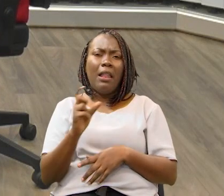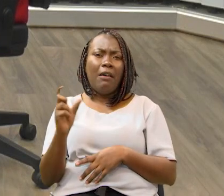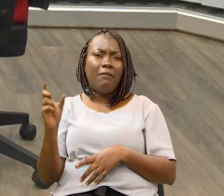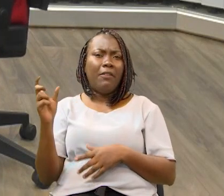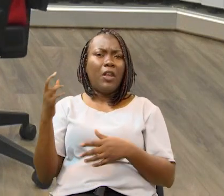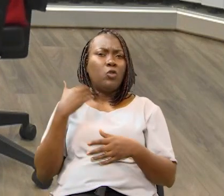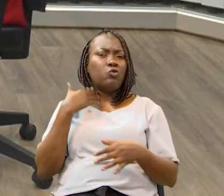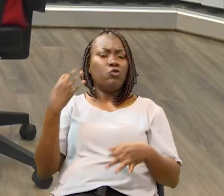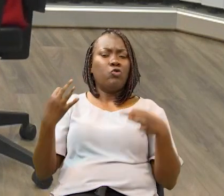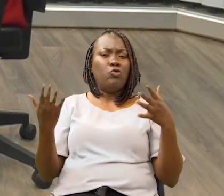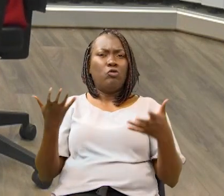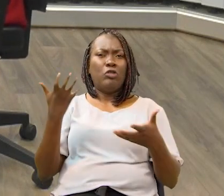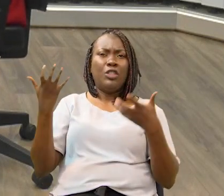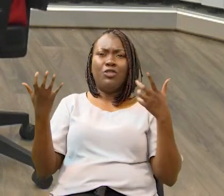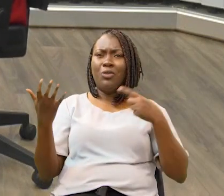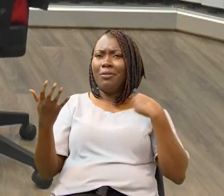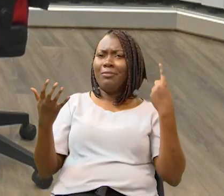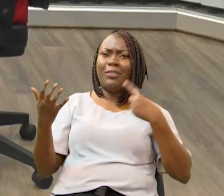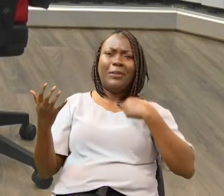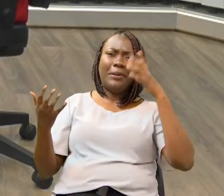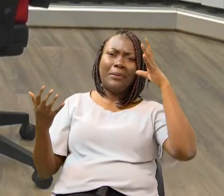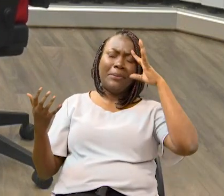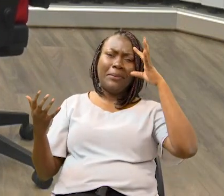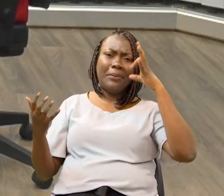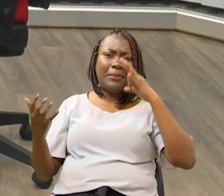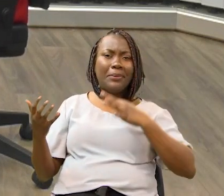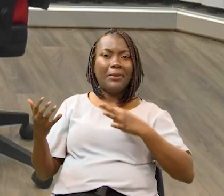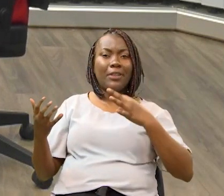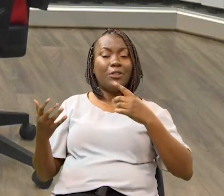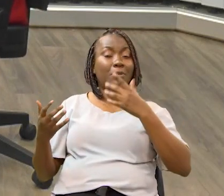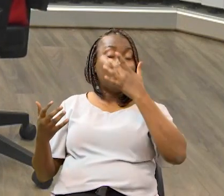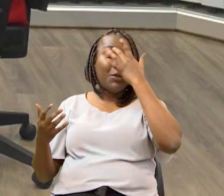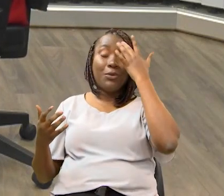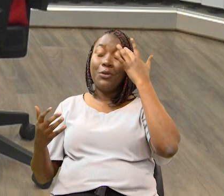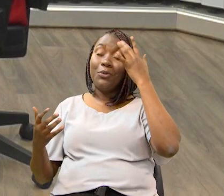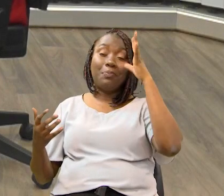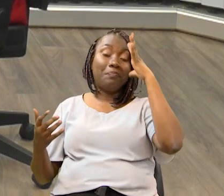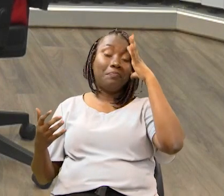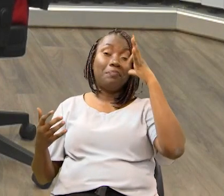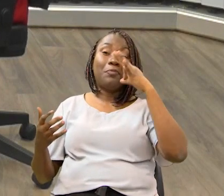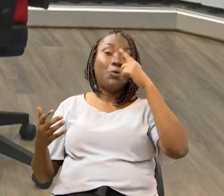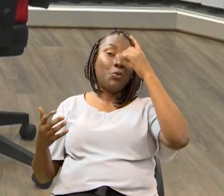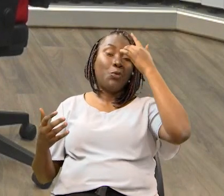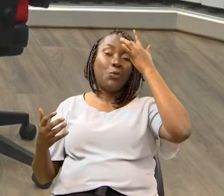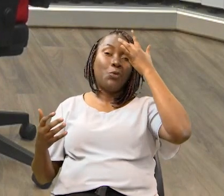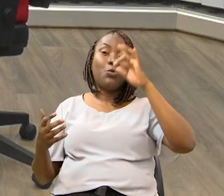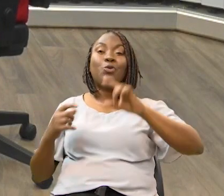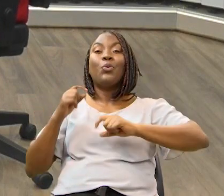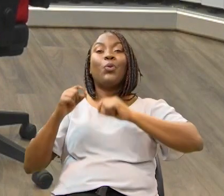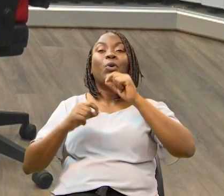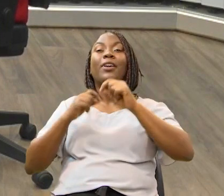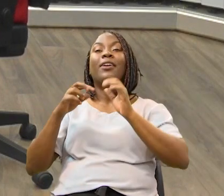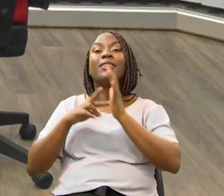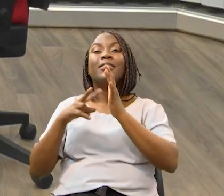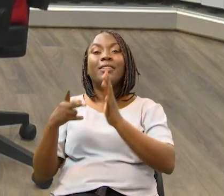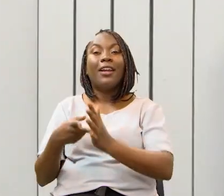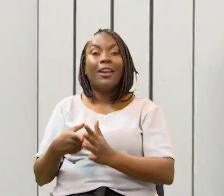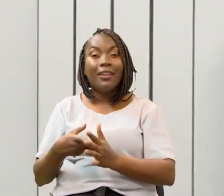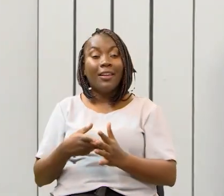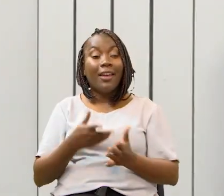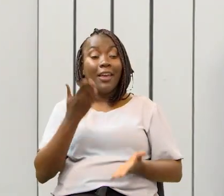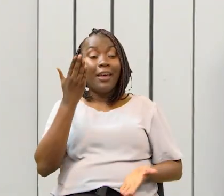né? Tem coisas que a gente, né, não consegue compreender. Exato. As pessoas não conseguem compreender, então não sabe do que se trata. Se eu falo